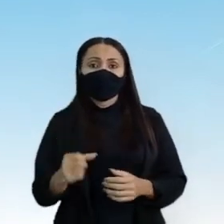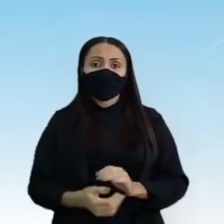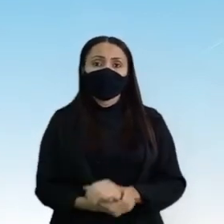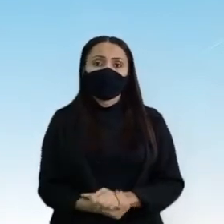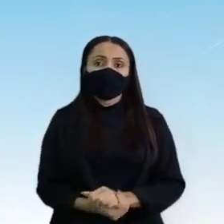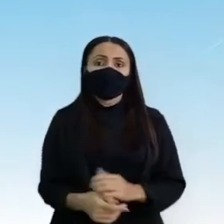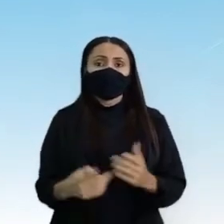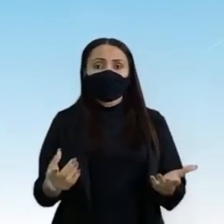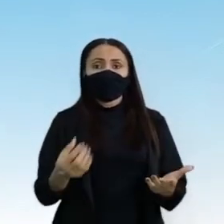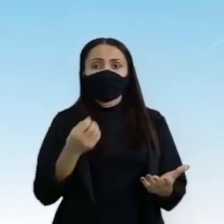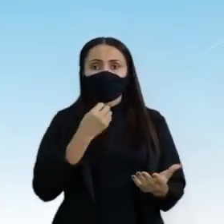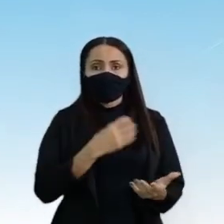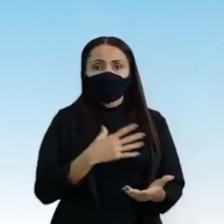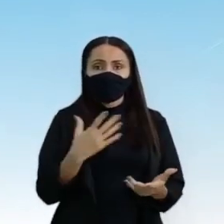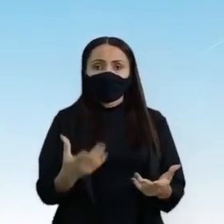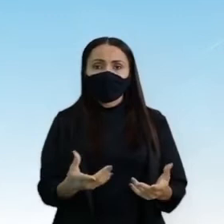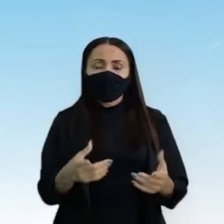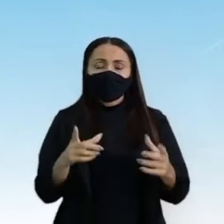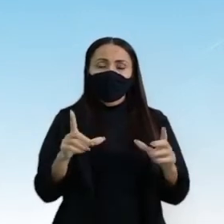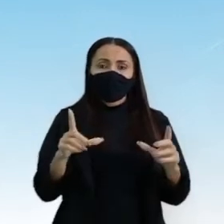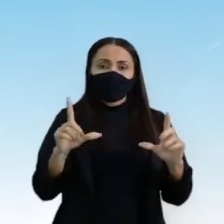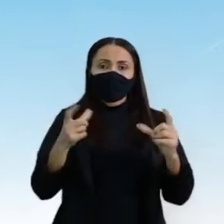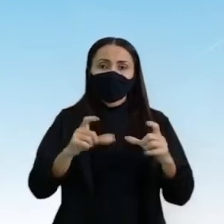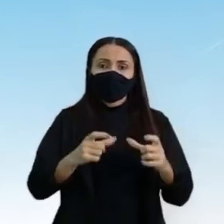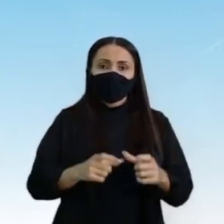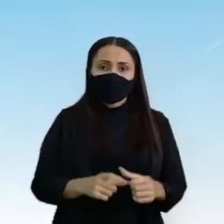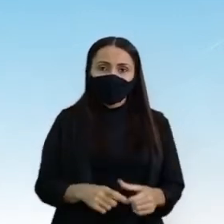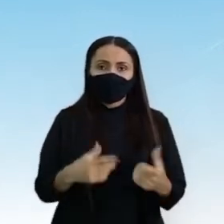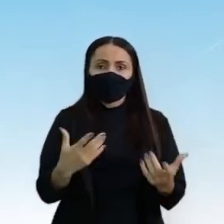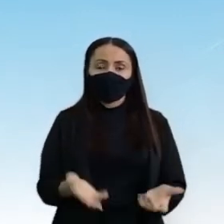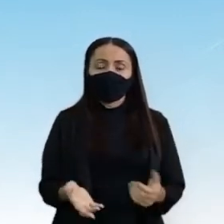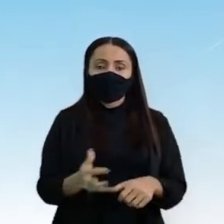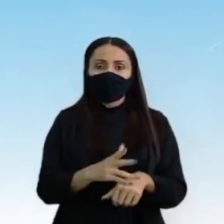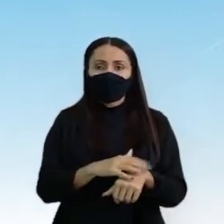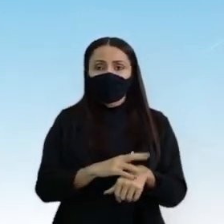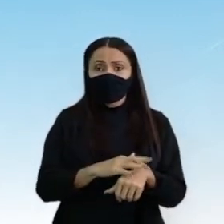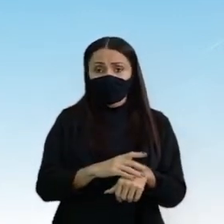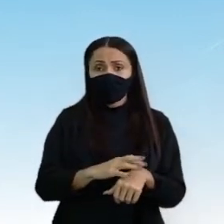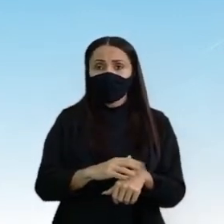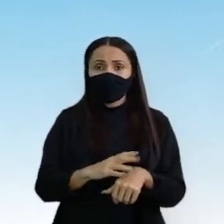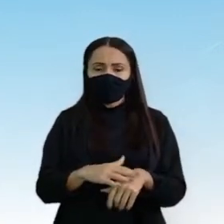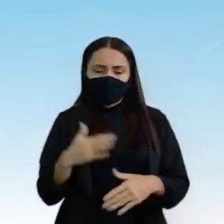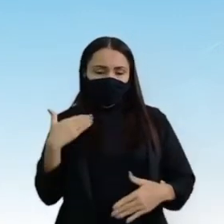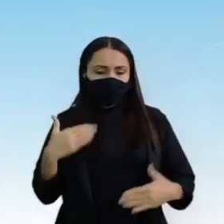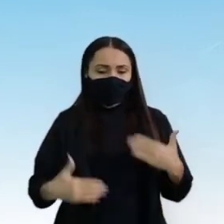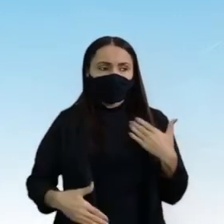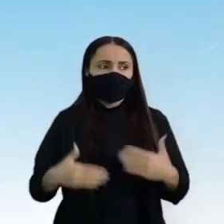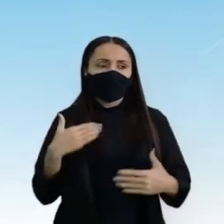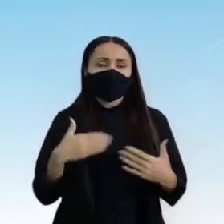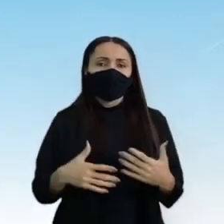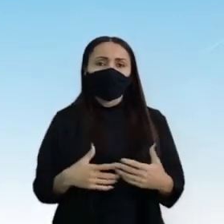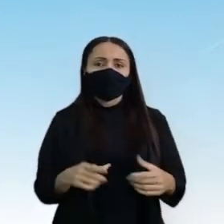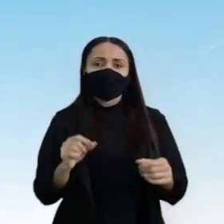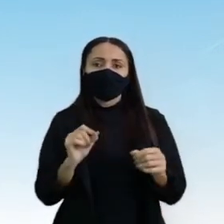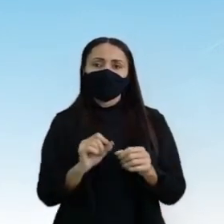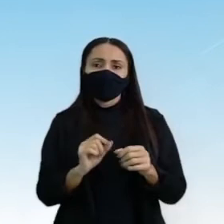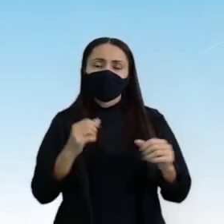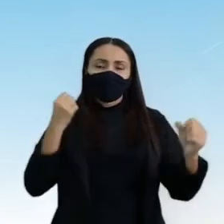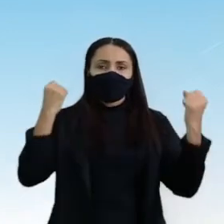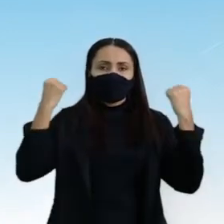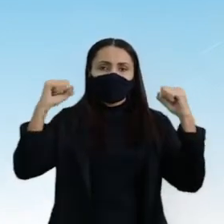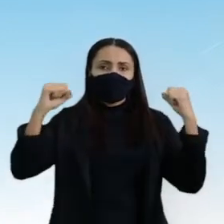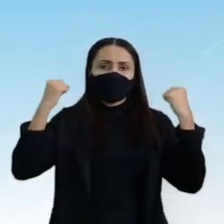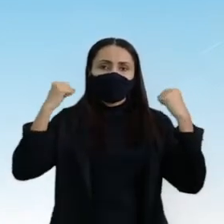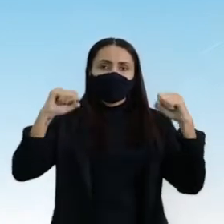vai ser bom para reduzir os índices de doenças metabólicas futuras em nosso corpo. Então, a gente fazer atividade não